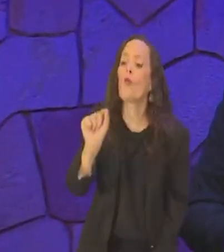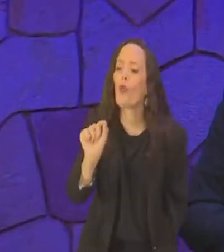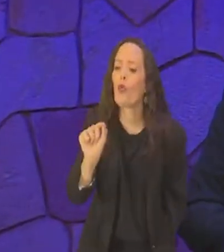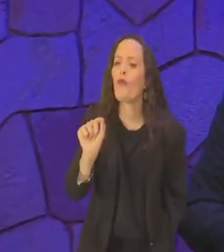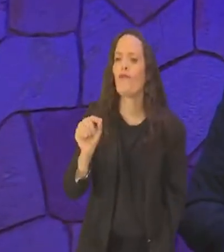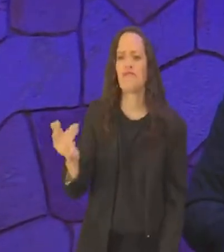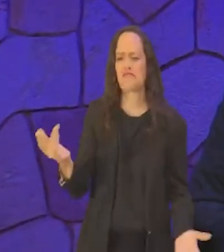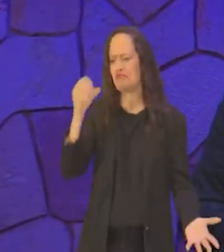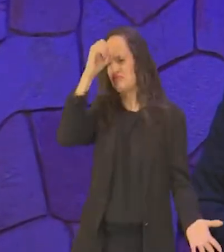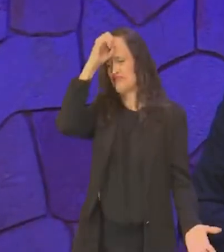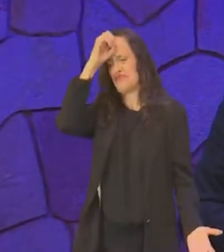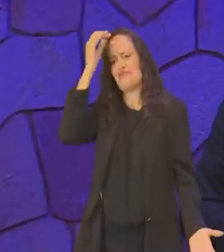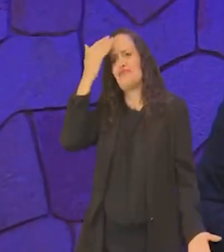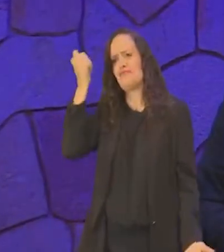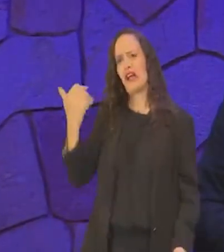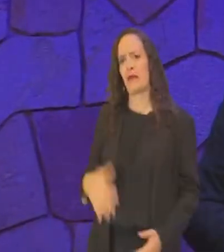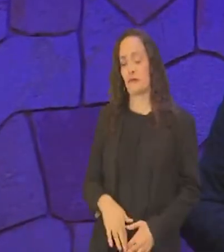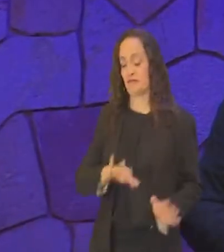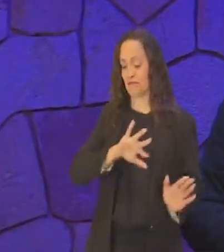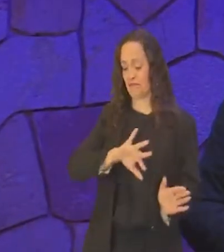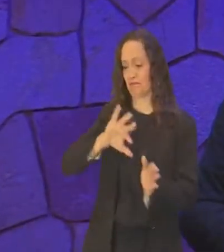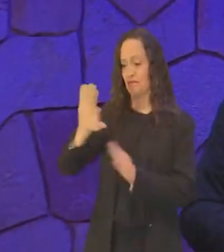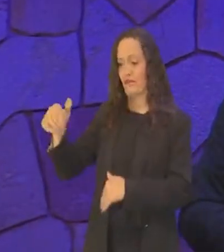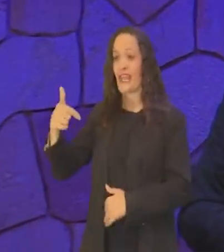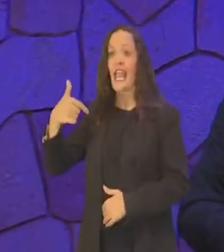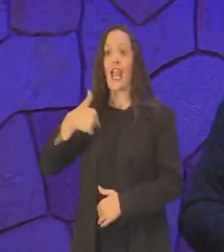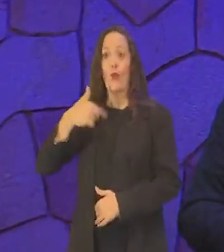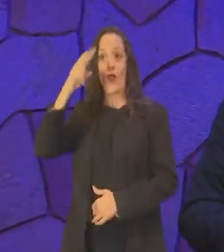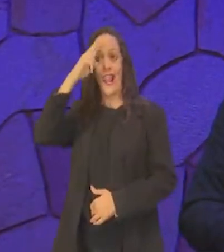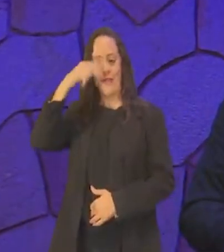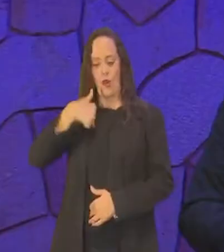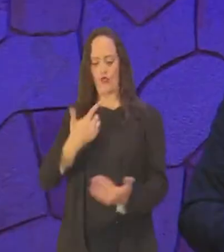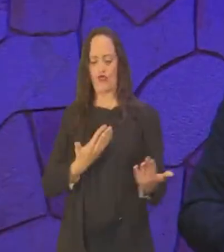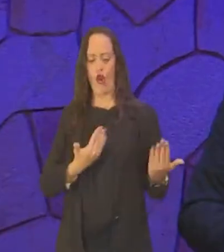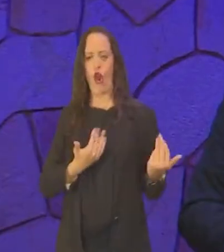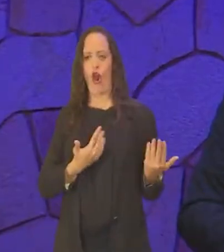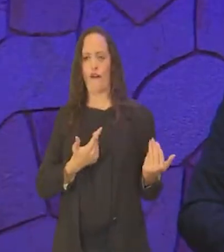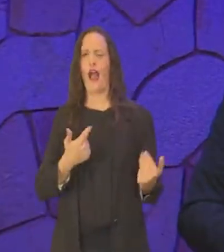me lembro, jovem, projetando o meu futuro.